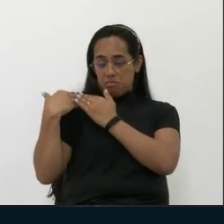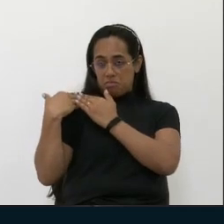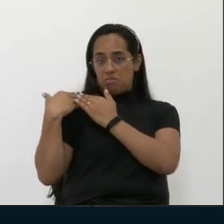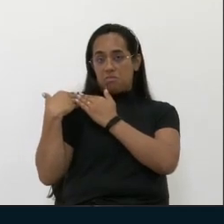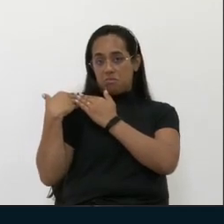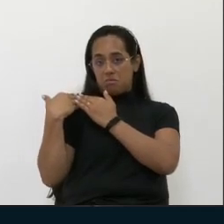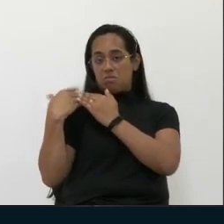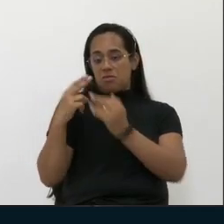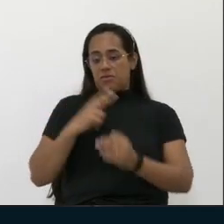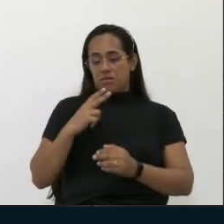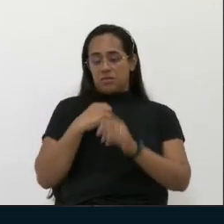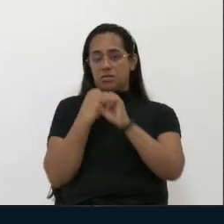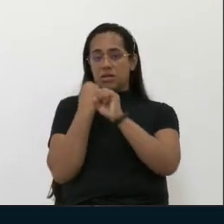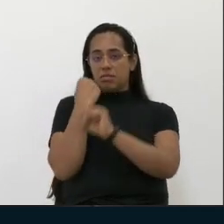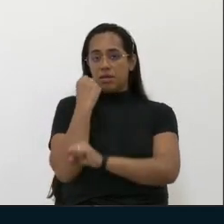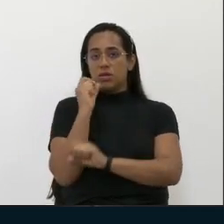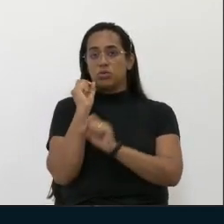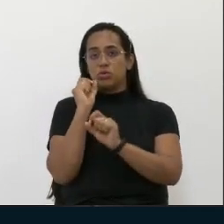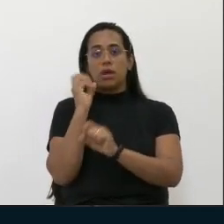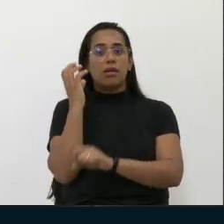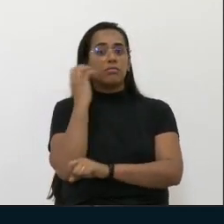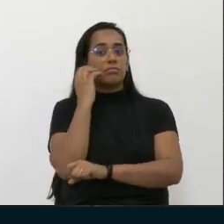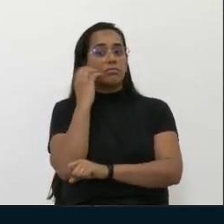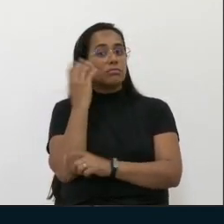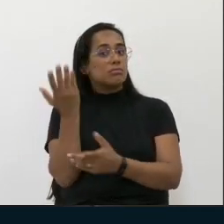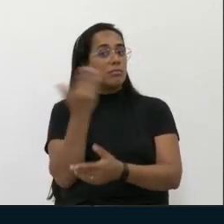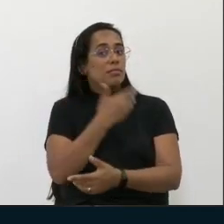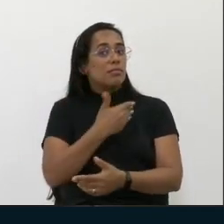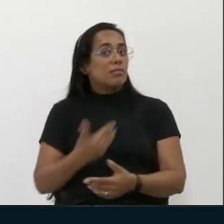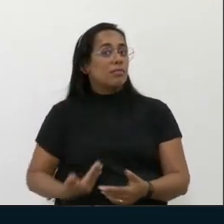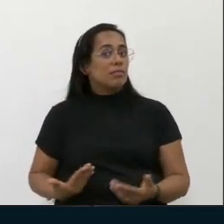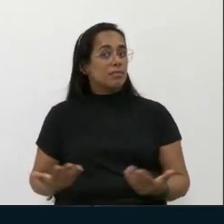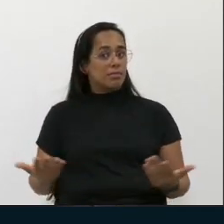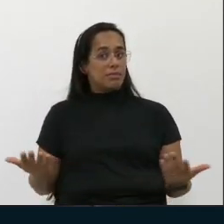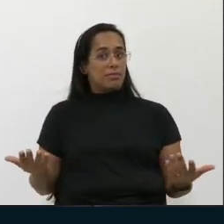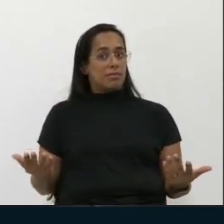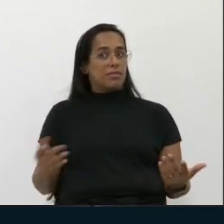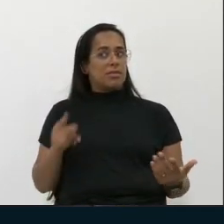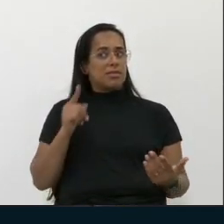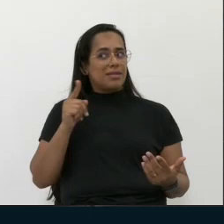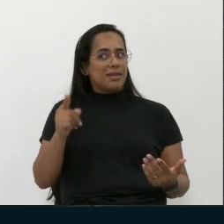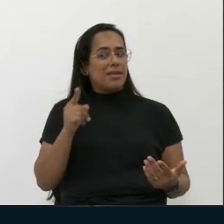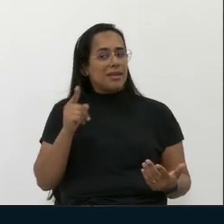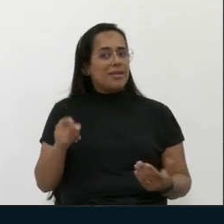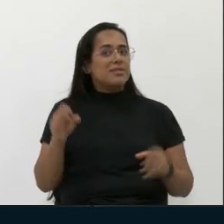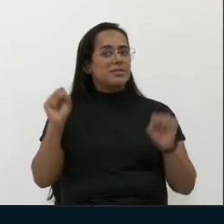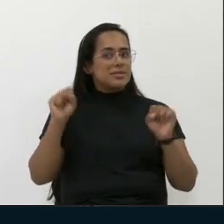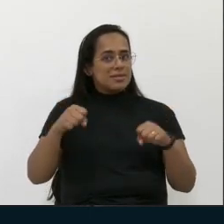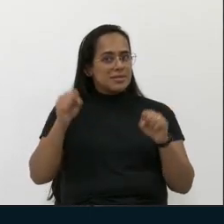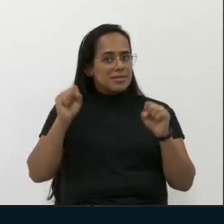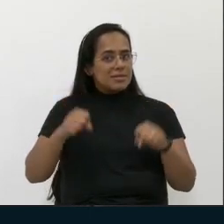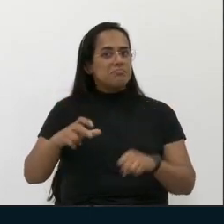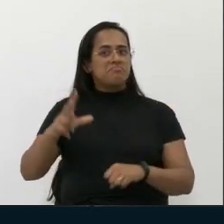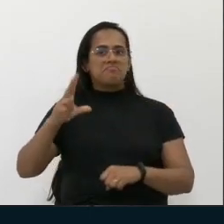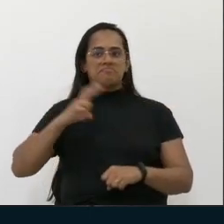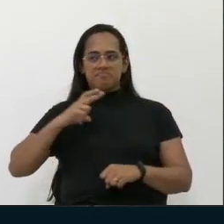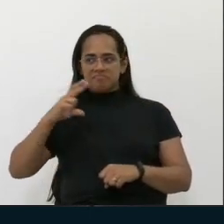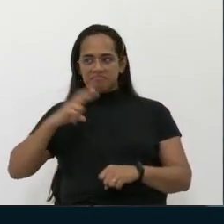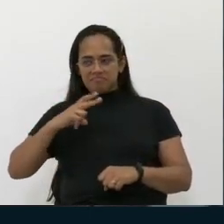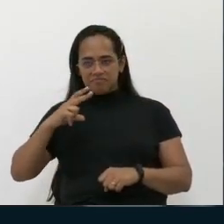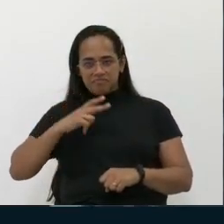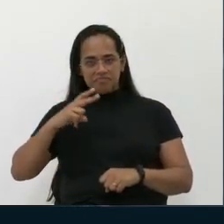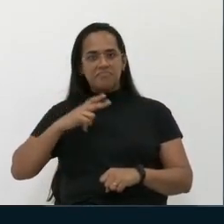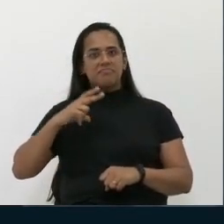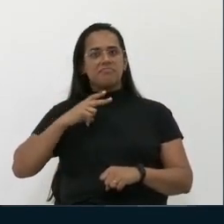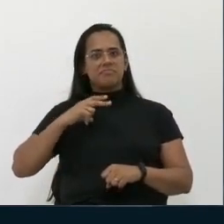Tarcísio, e acertadamente está privatizando, sim, porque vai melhorar o sistema. Nós temos que trocar toda a